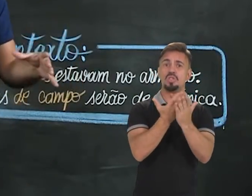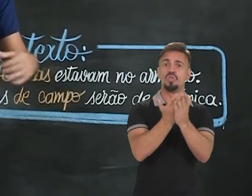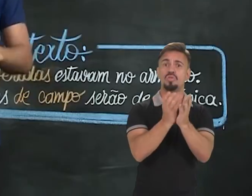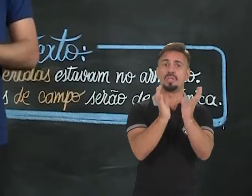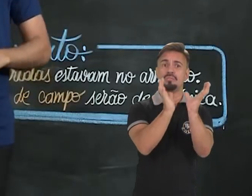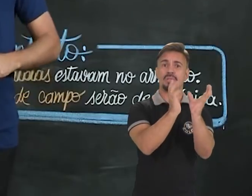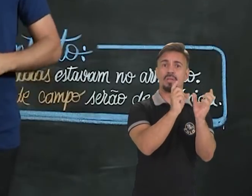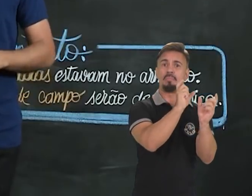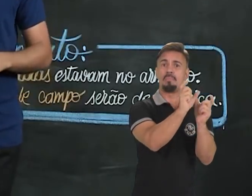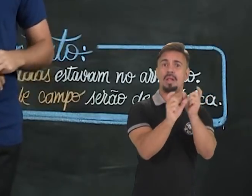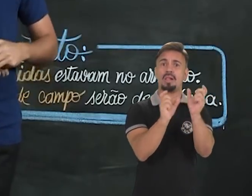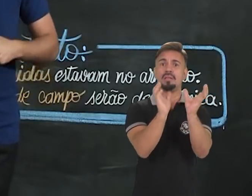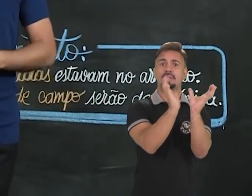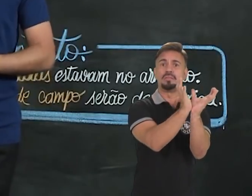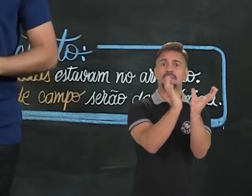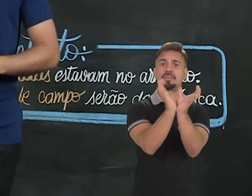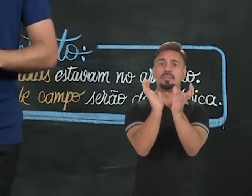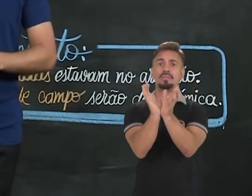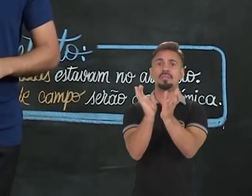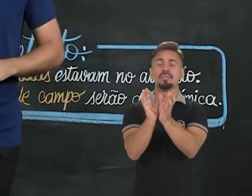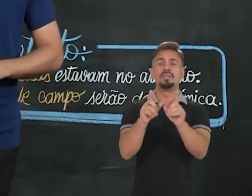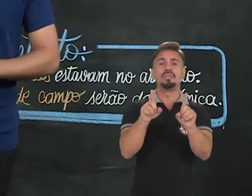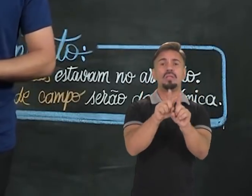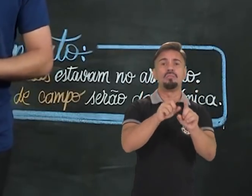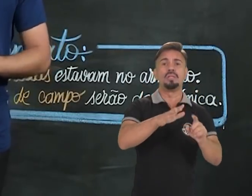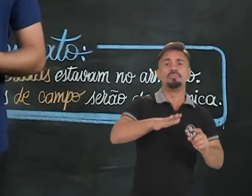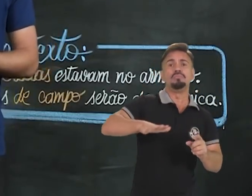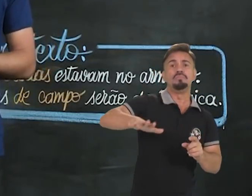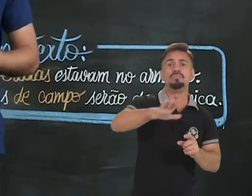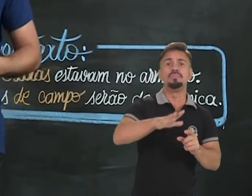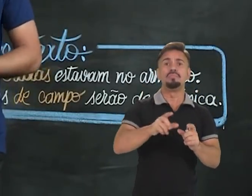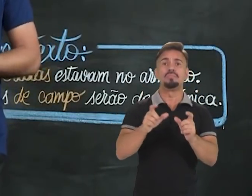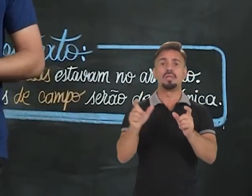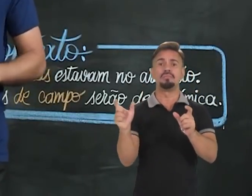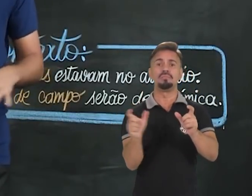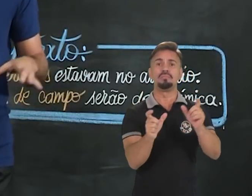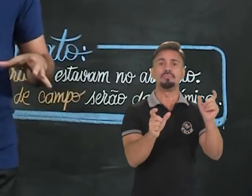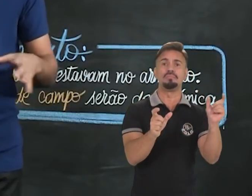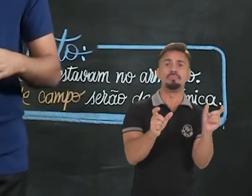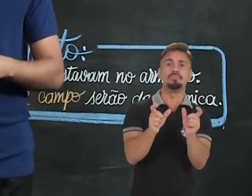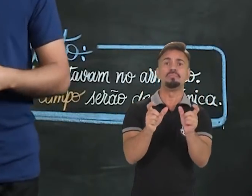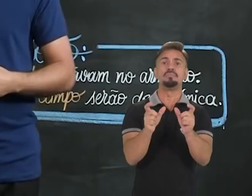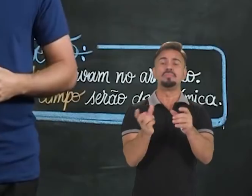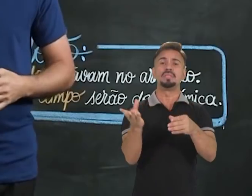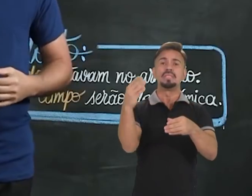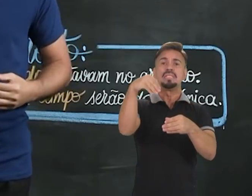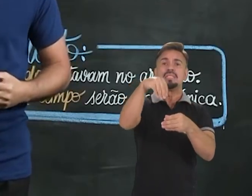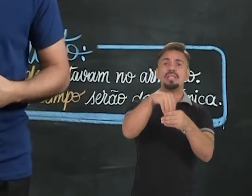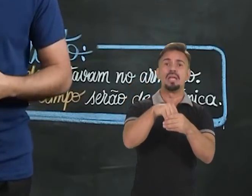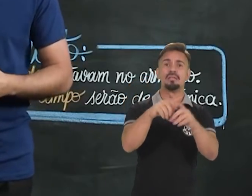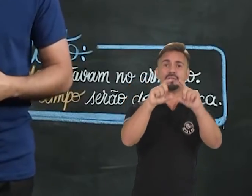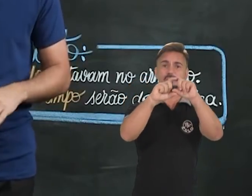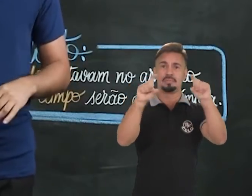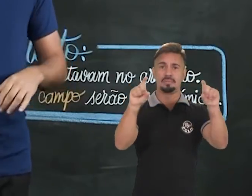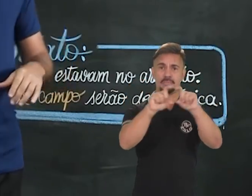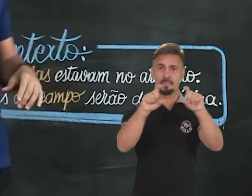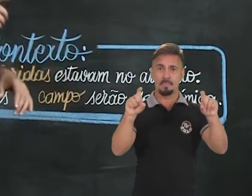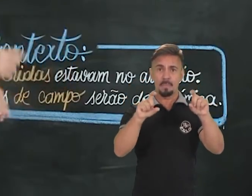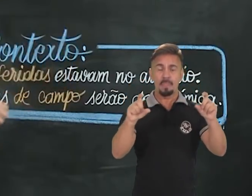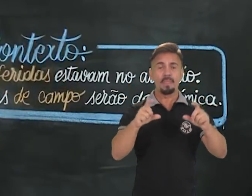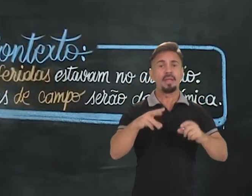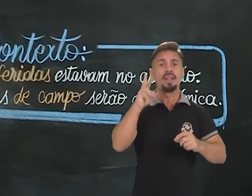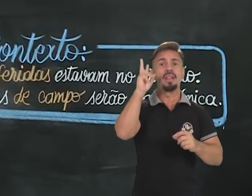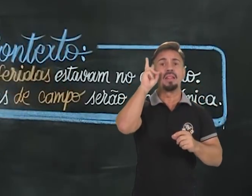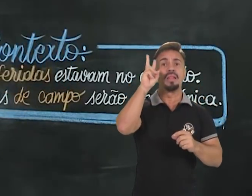divididas em grupos, quanto ao campo da sintaxe, que é o campo que vai estudar as combinações das palavras dentro das orações.